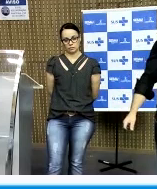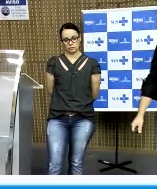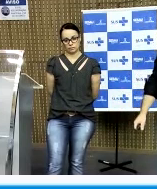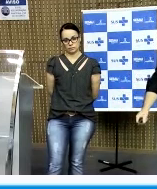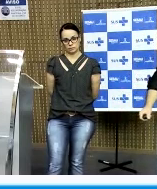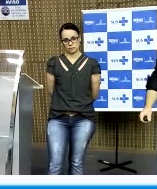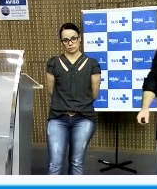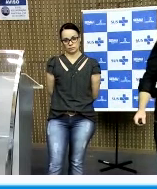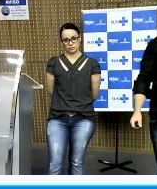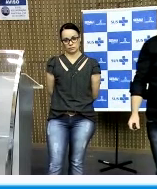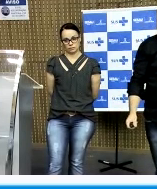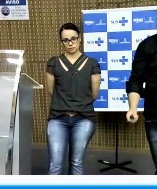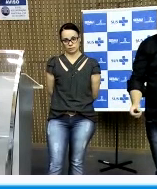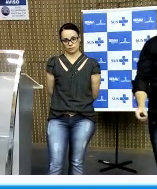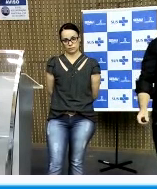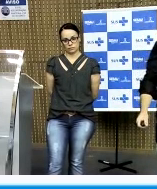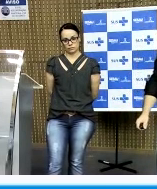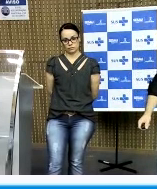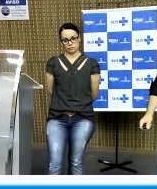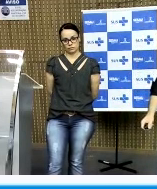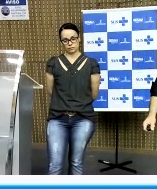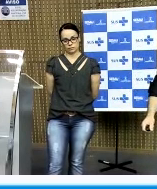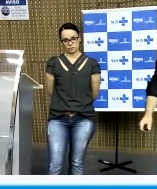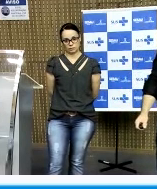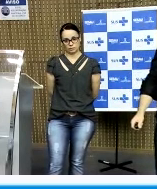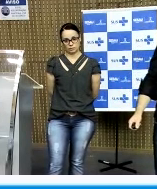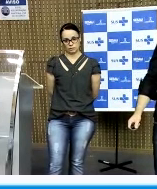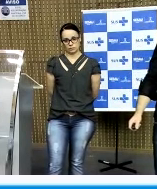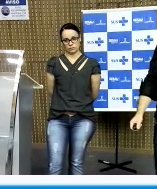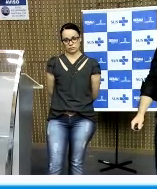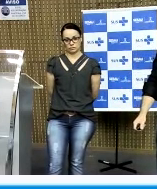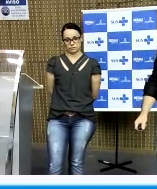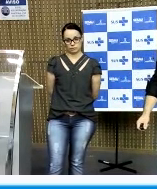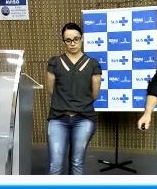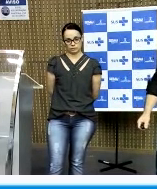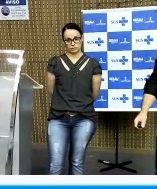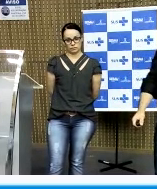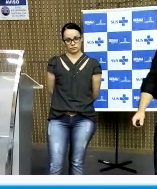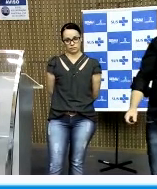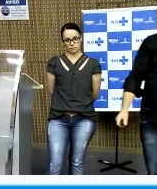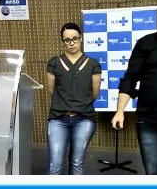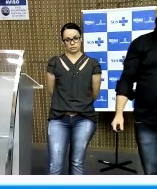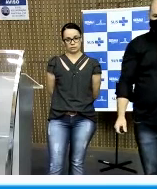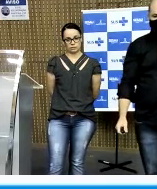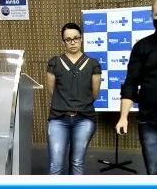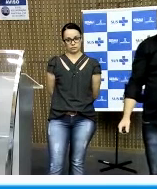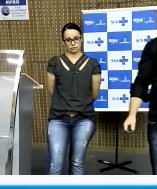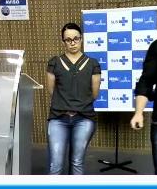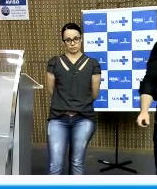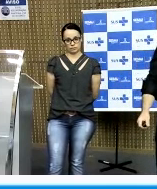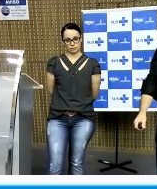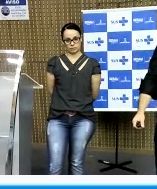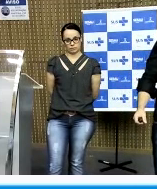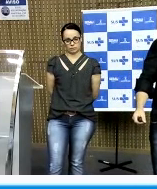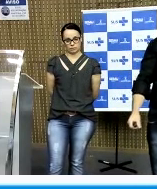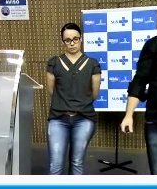saúde do homem, temos uma população de 20 a 59 anos de 3.206 pessoas, com 29,9%